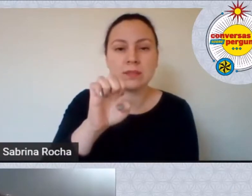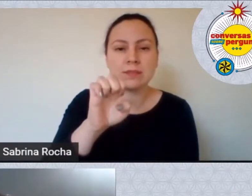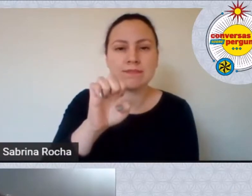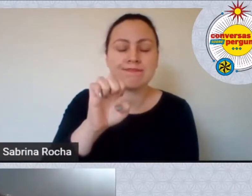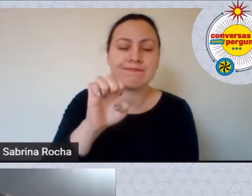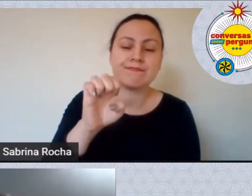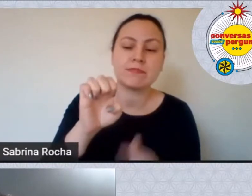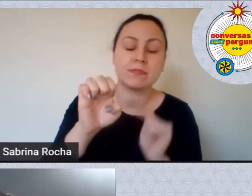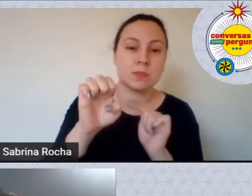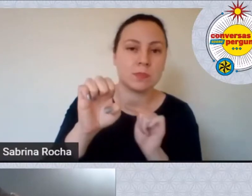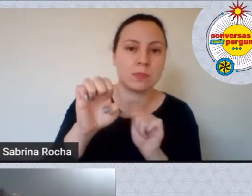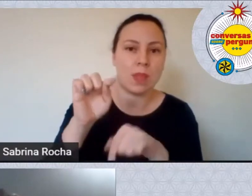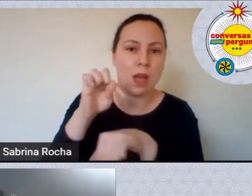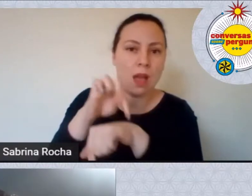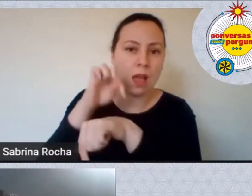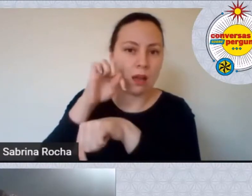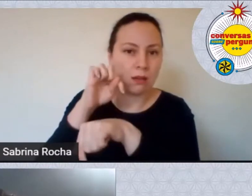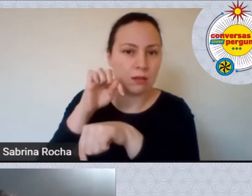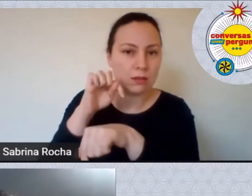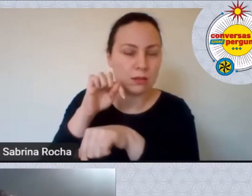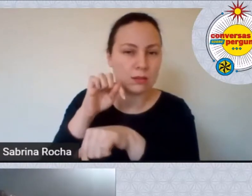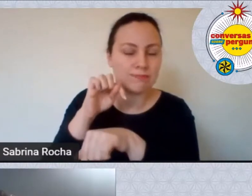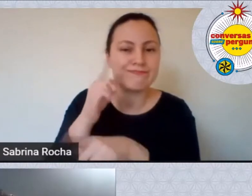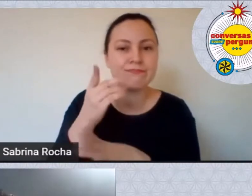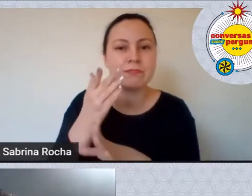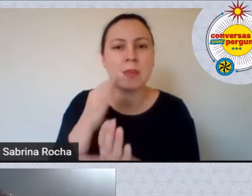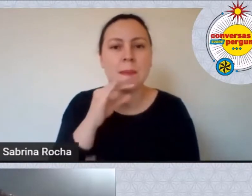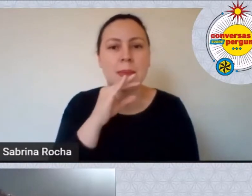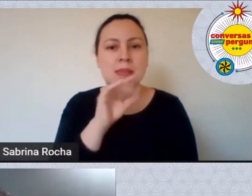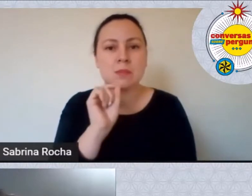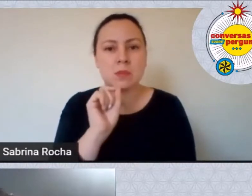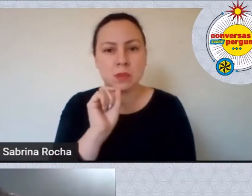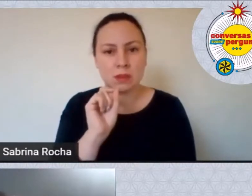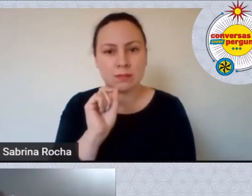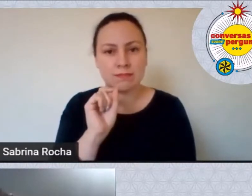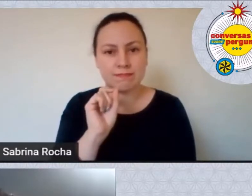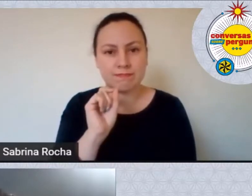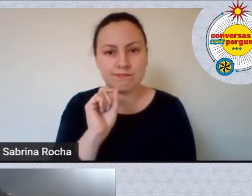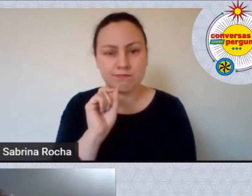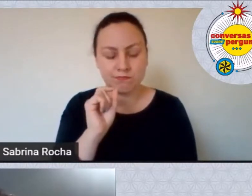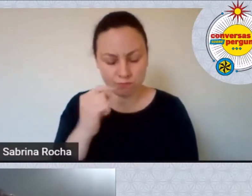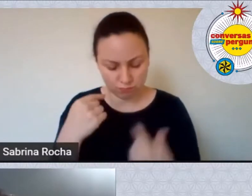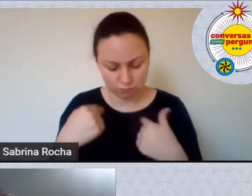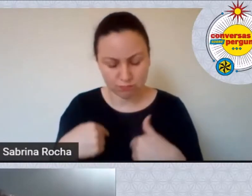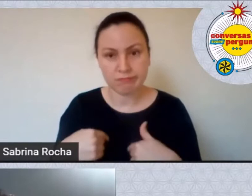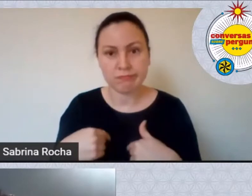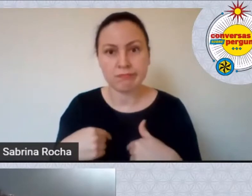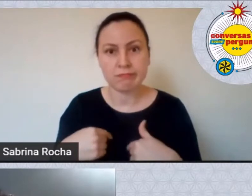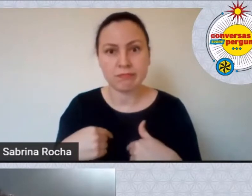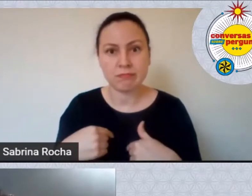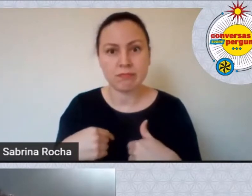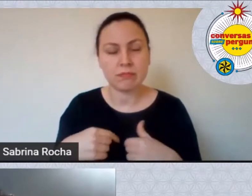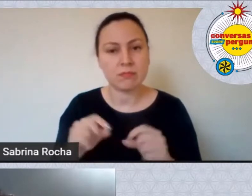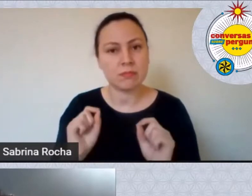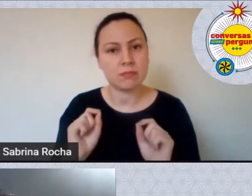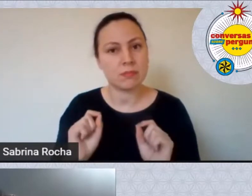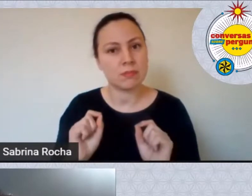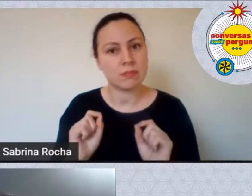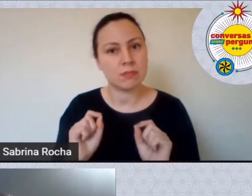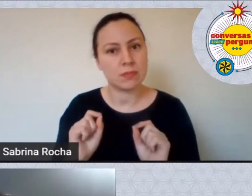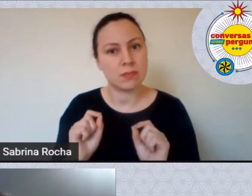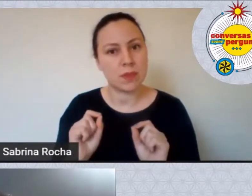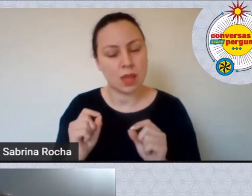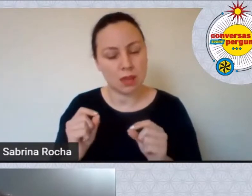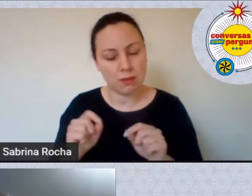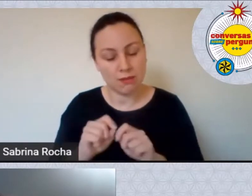descobre do que a gente é feito, do que aqueles que a gente gosta são feitos. Né? É na crise